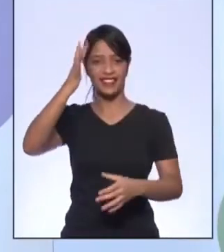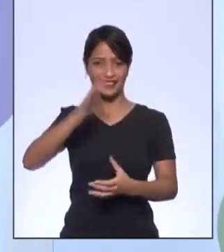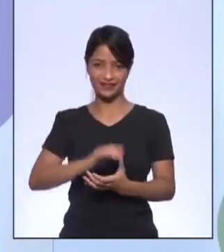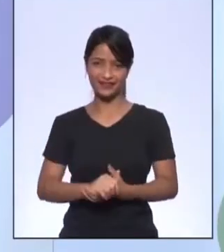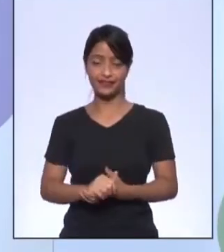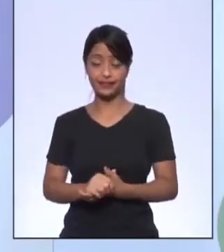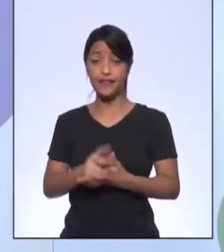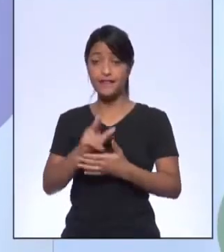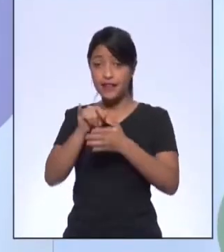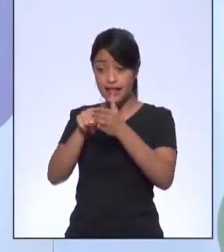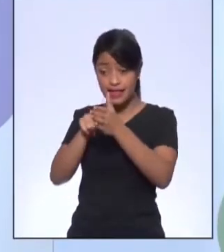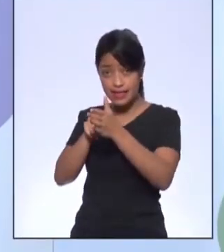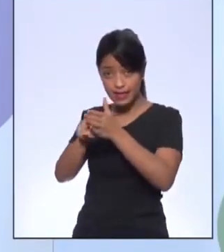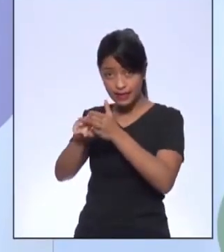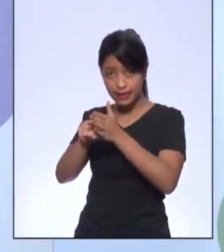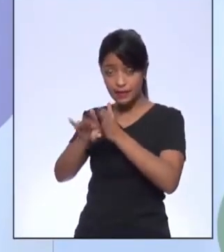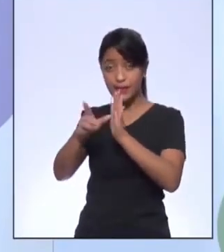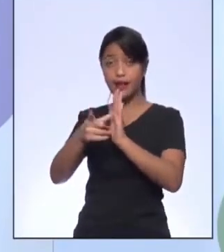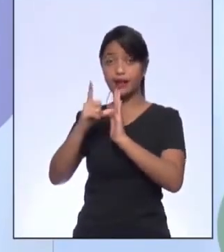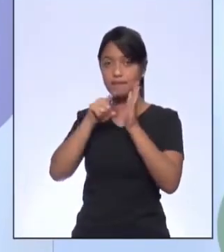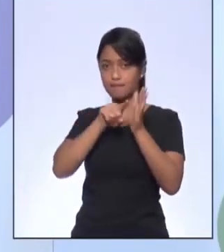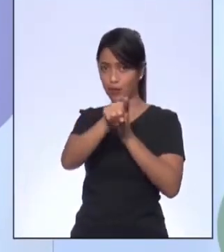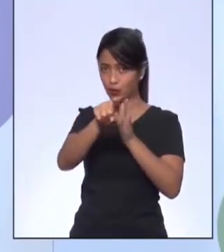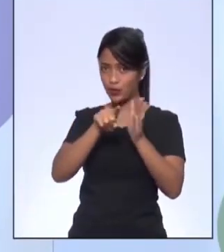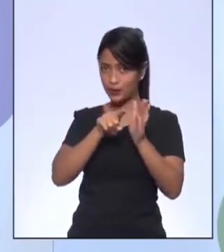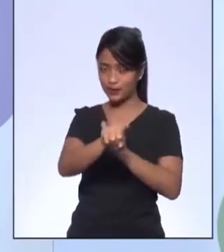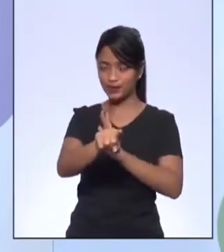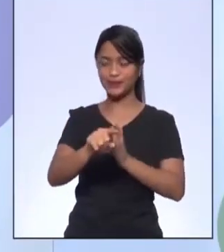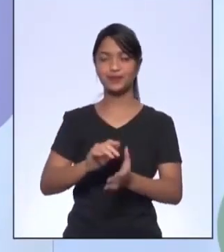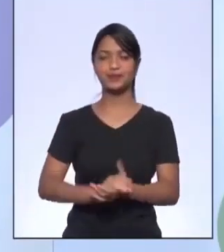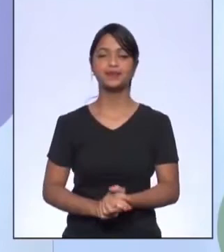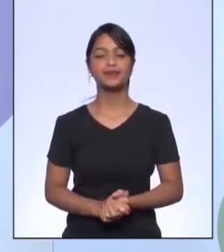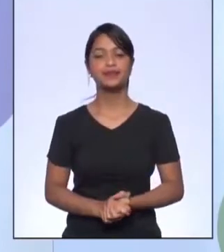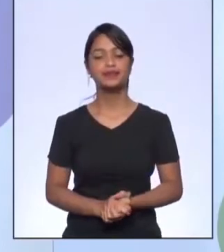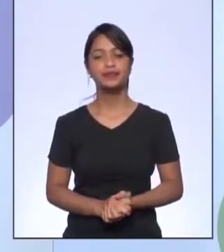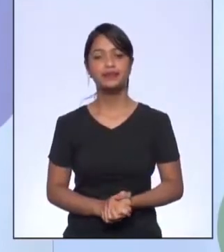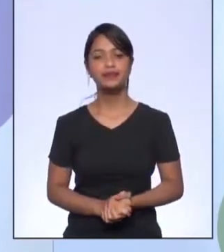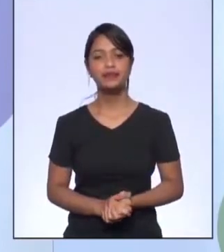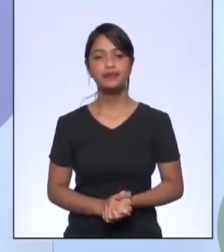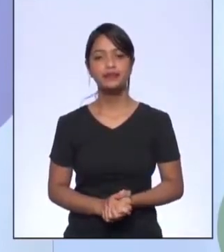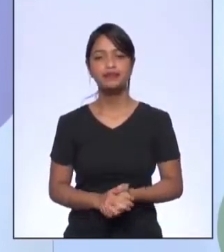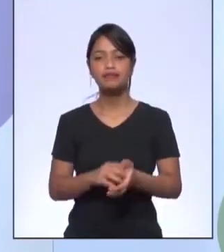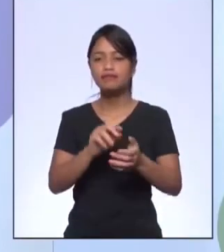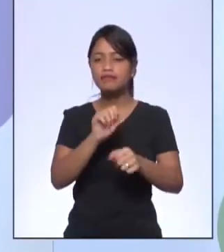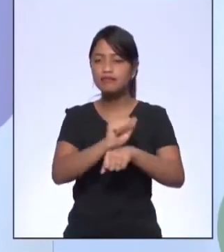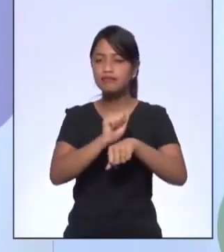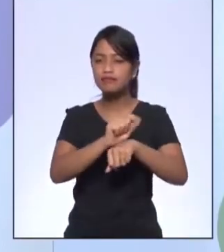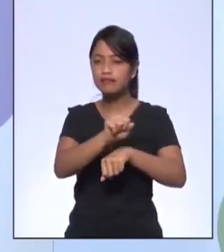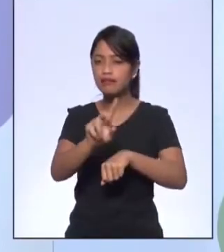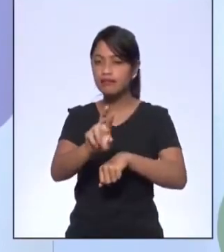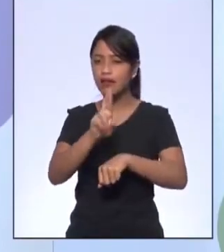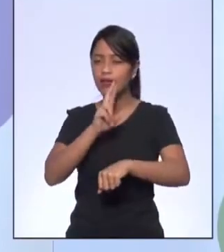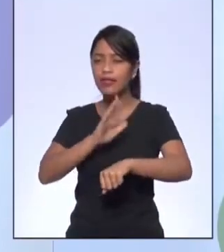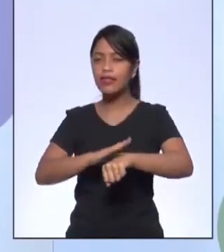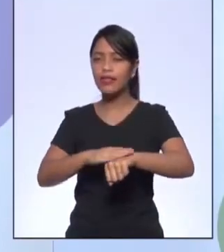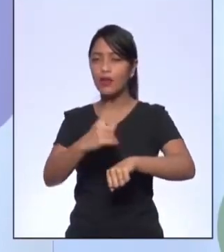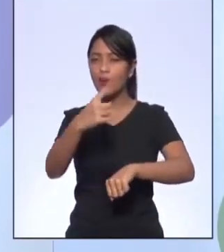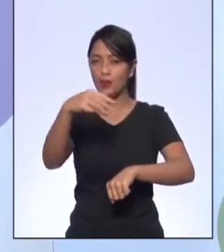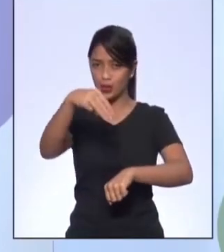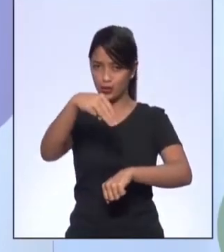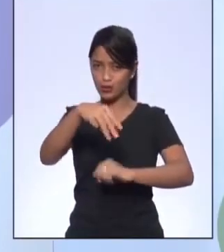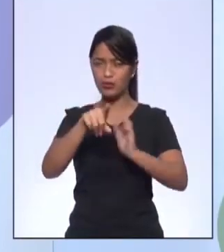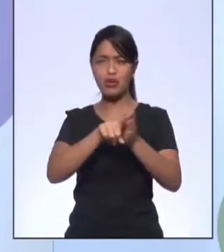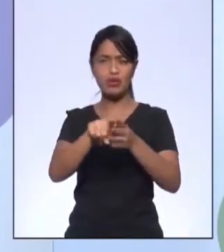nossa análise, tá? Vou deixar 1 minutinho só para essas 3, porque elas